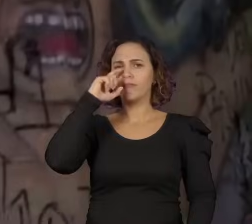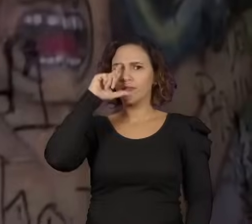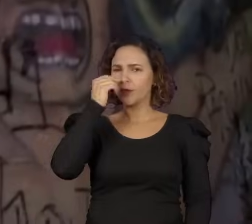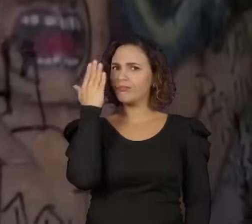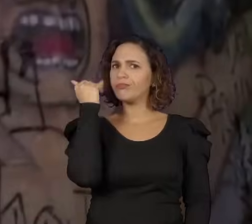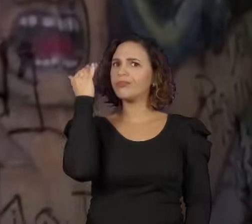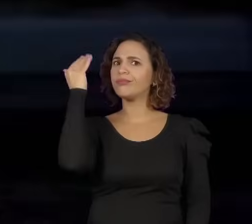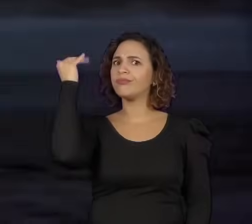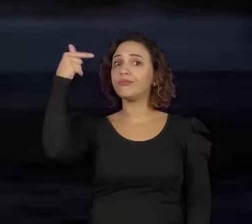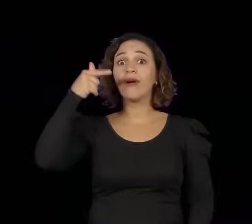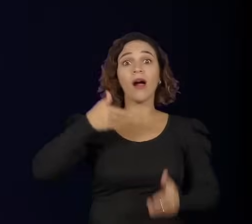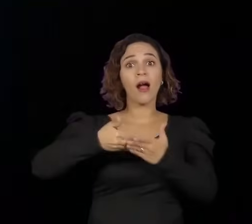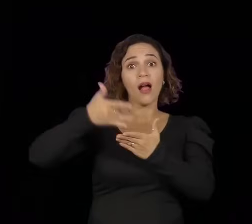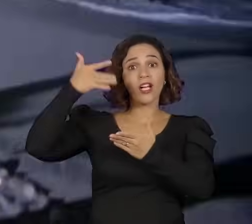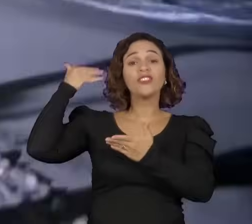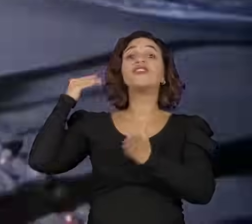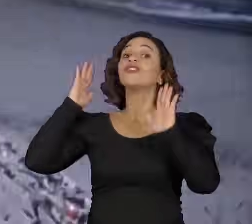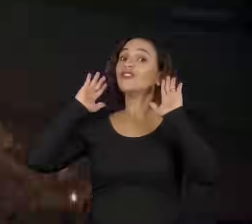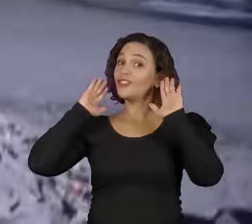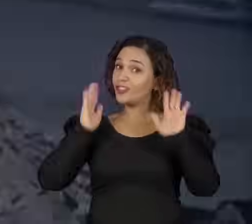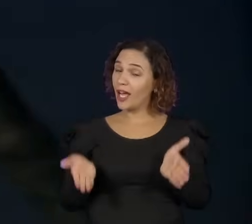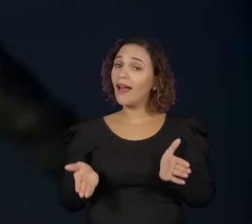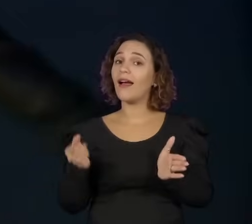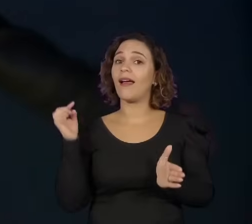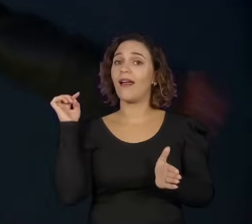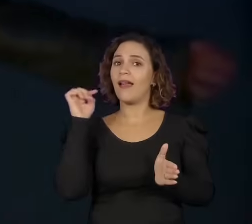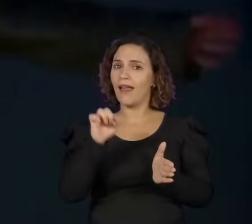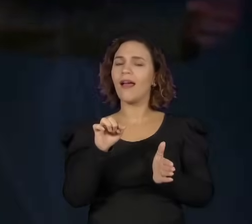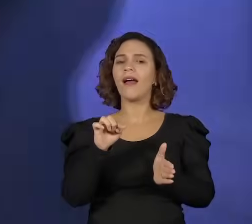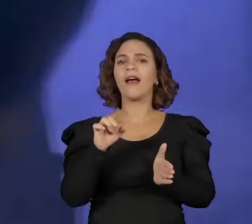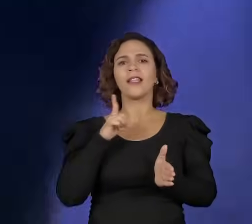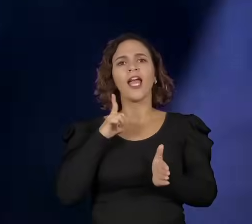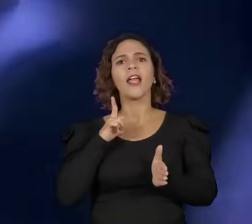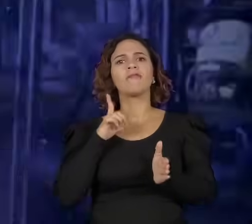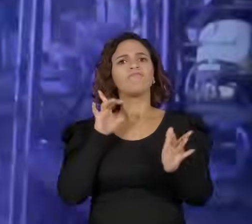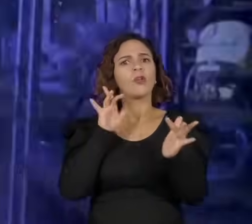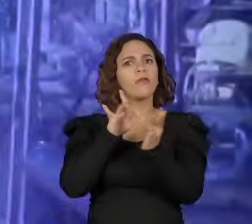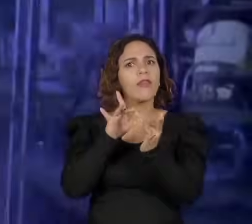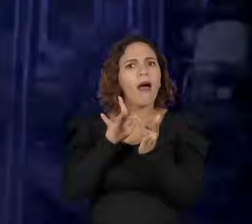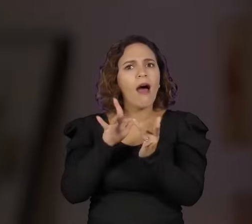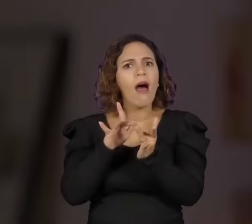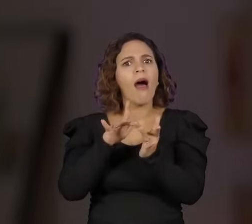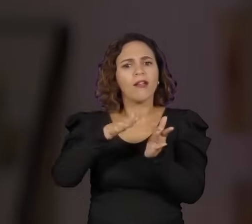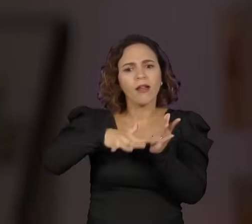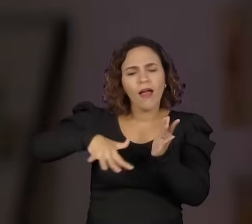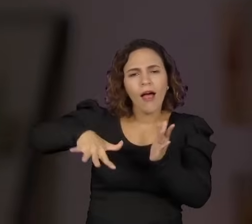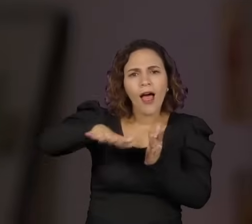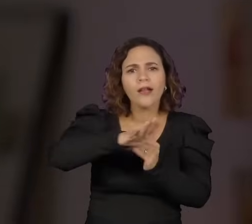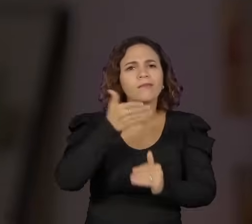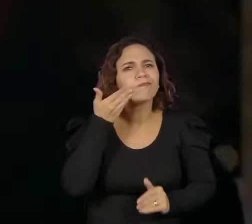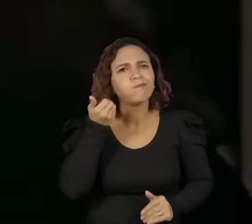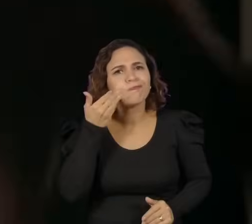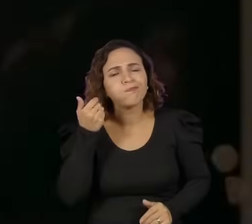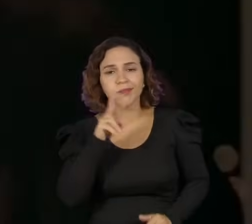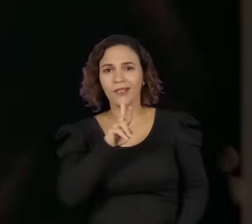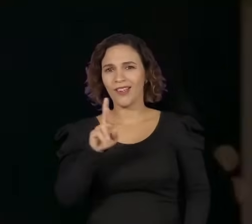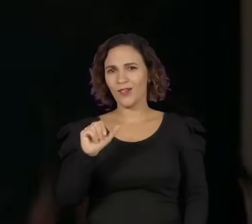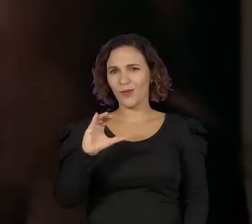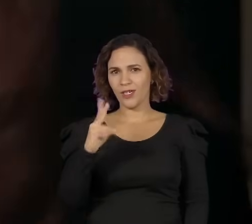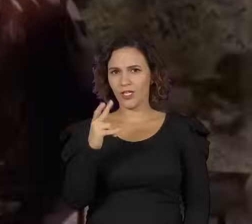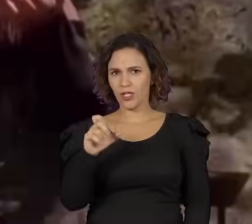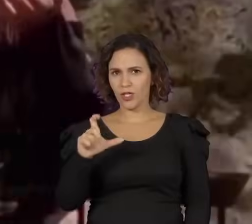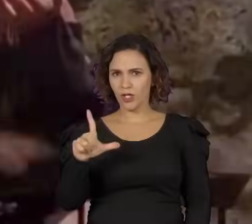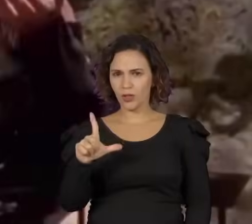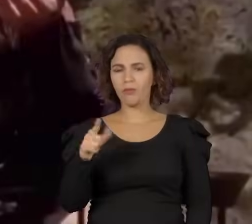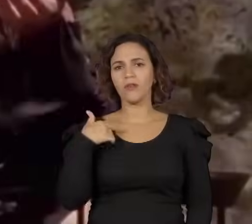reconhecida. E ela já, inclusive, tinha contato com a religião, a Rachel True. Eu acho que